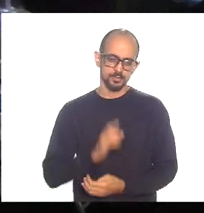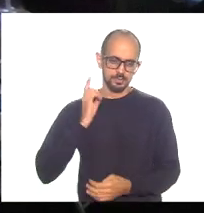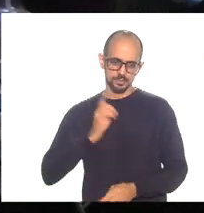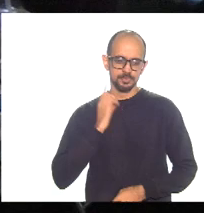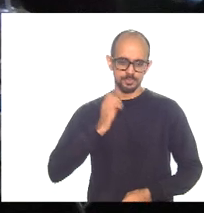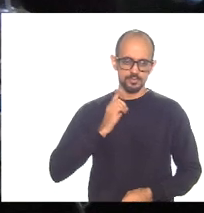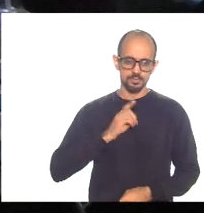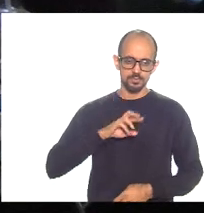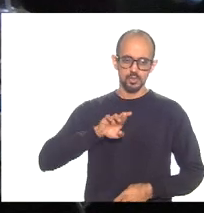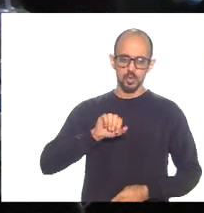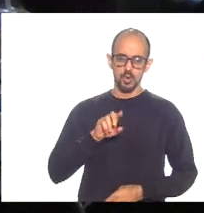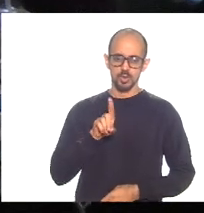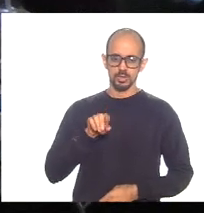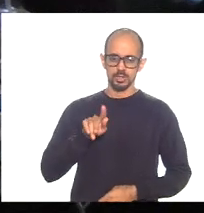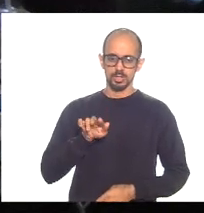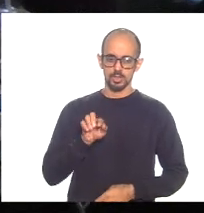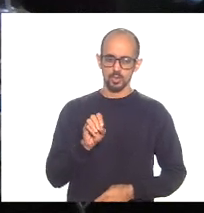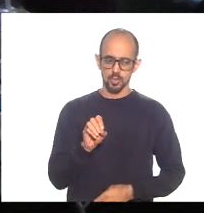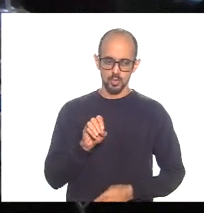Deputado Rodrigo Amorim.